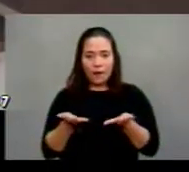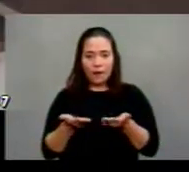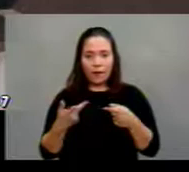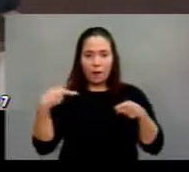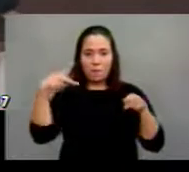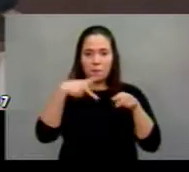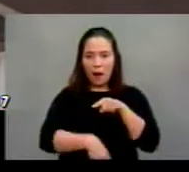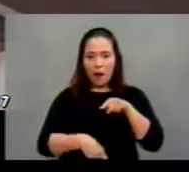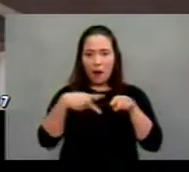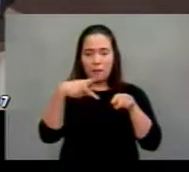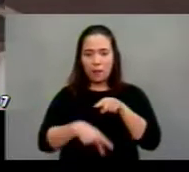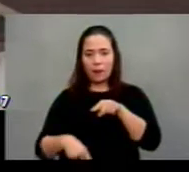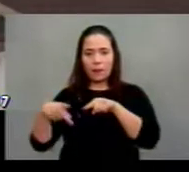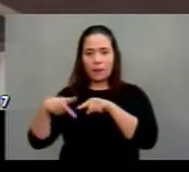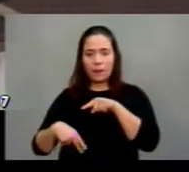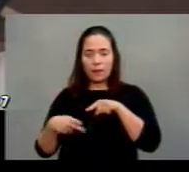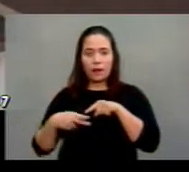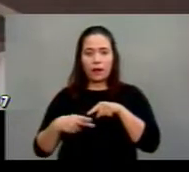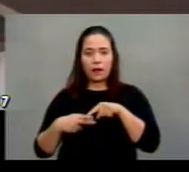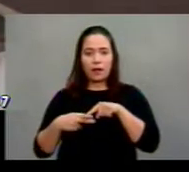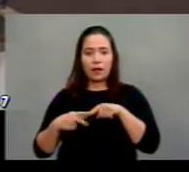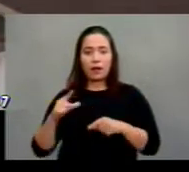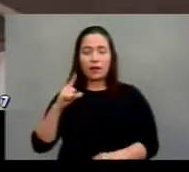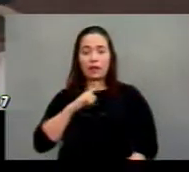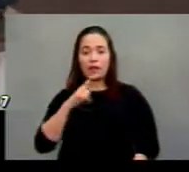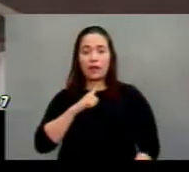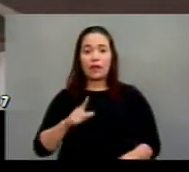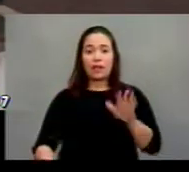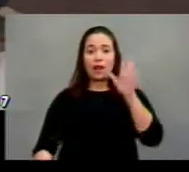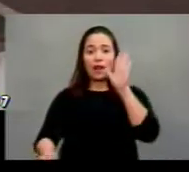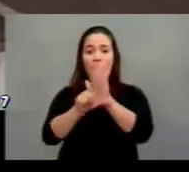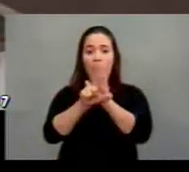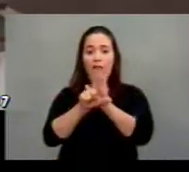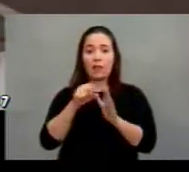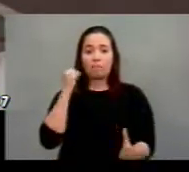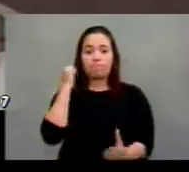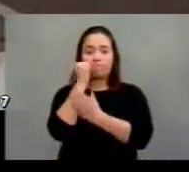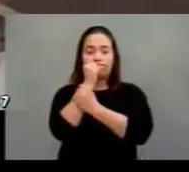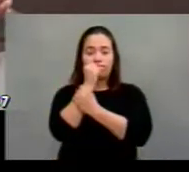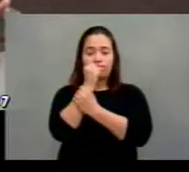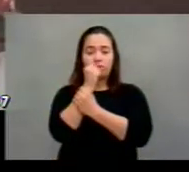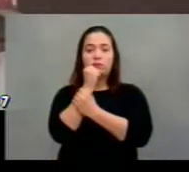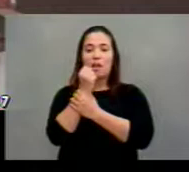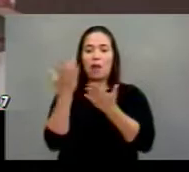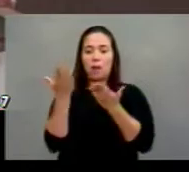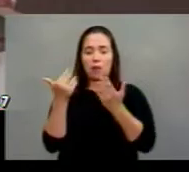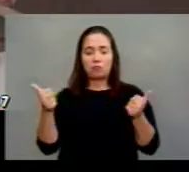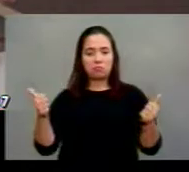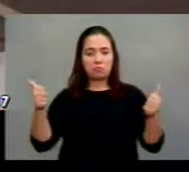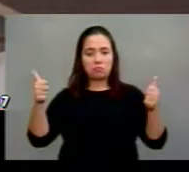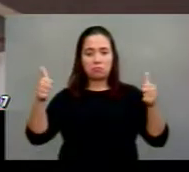nós agora, o pouco que tinha de legislação de proteção social está